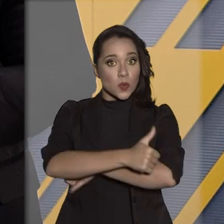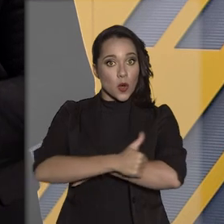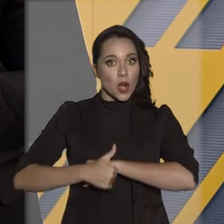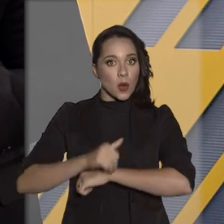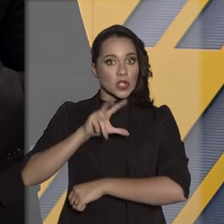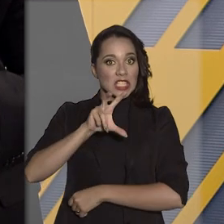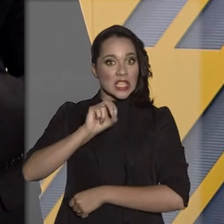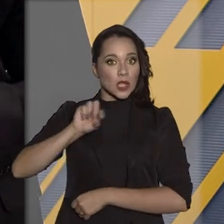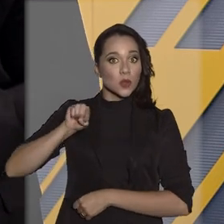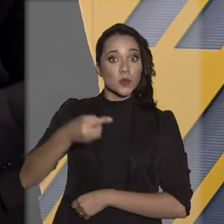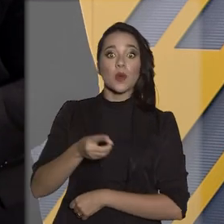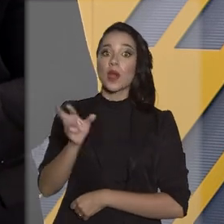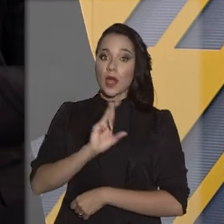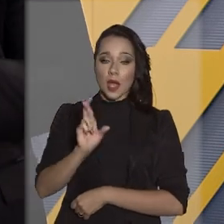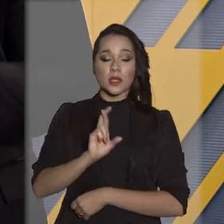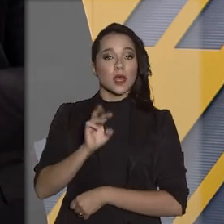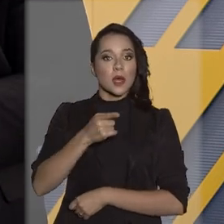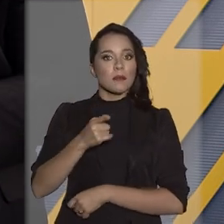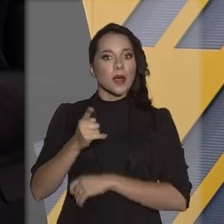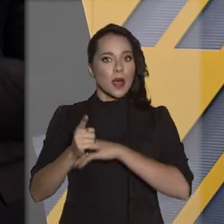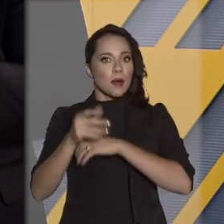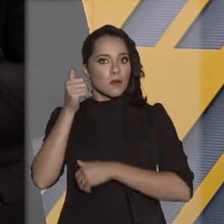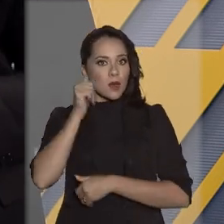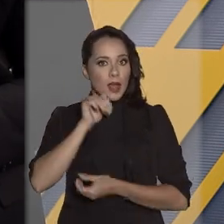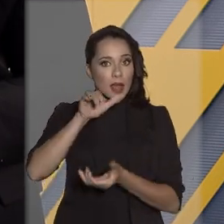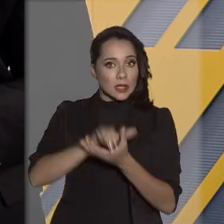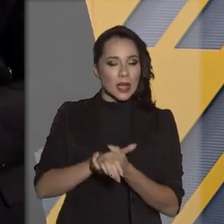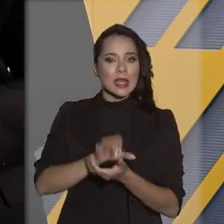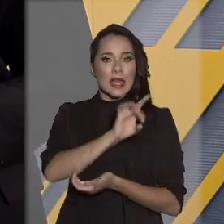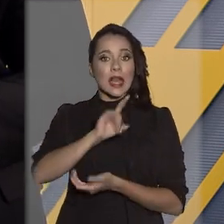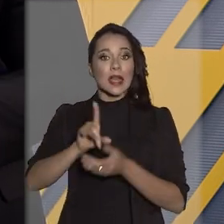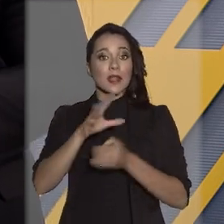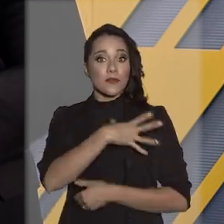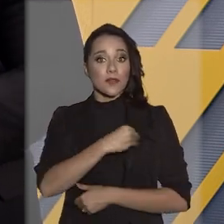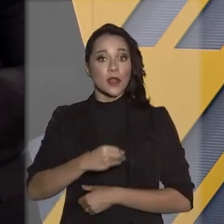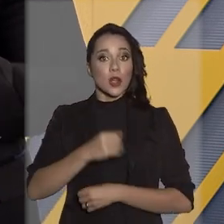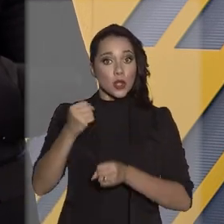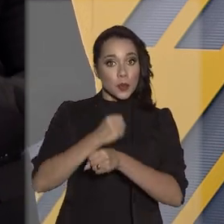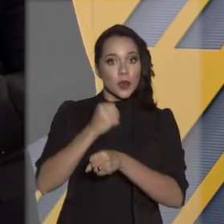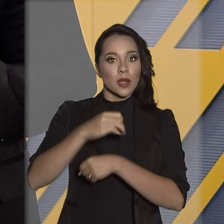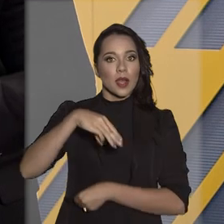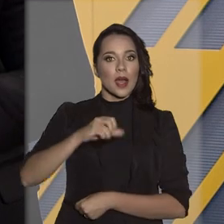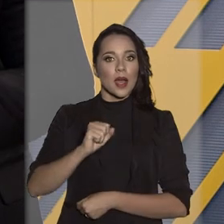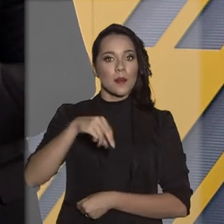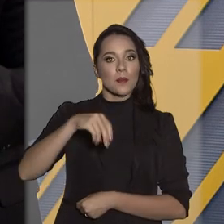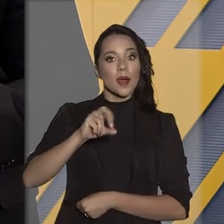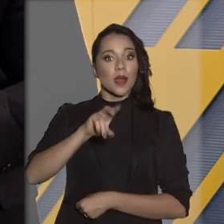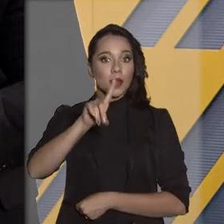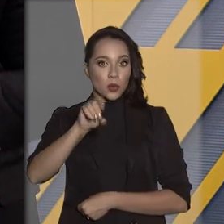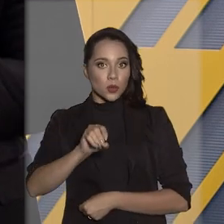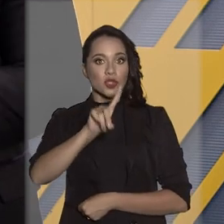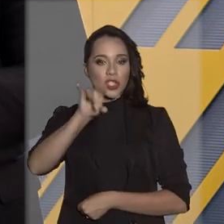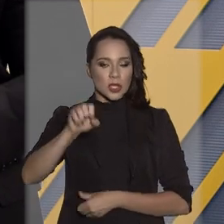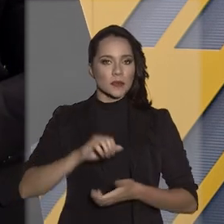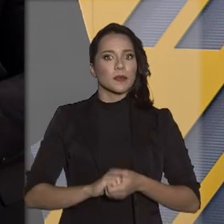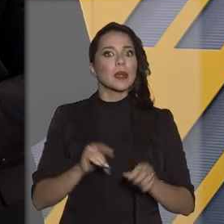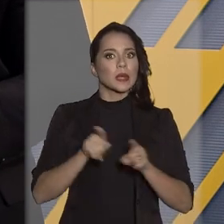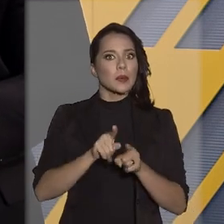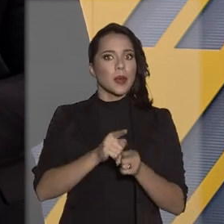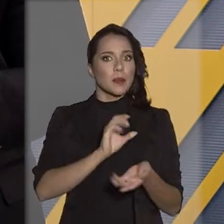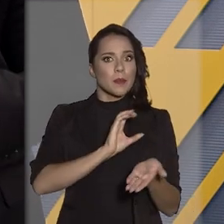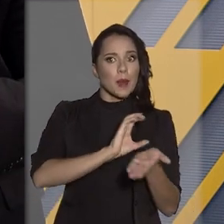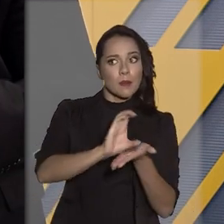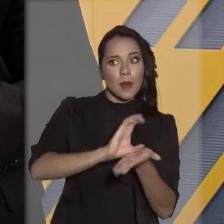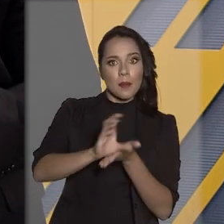de R$500 mil para a companheira e para cada um dos filhos do pedreiro Amarildo Dias de Souza, além de uma